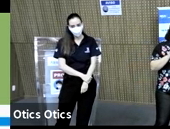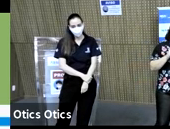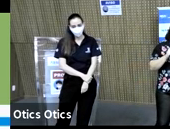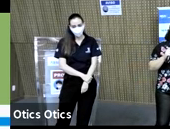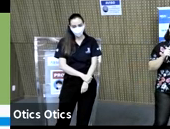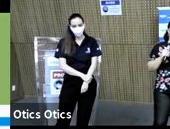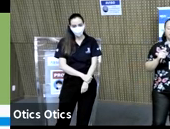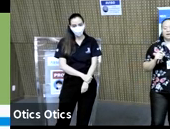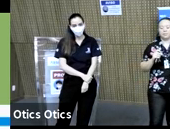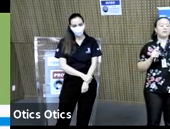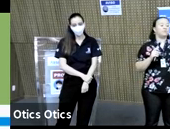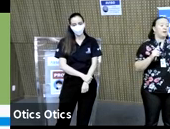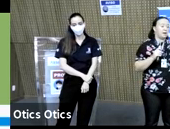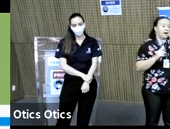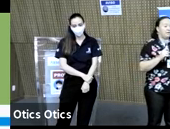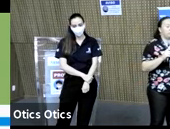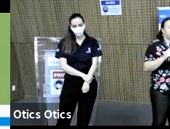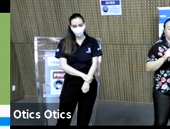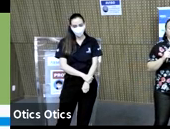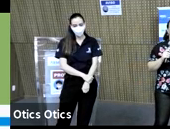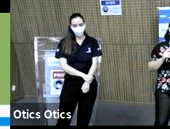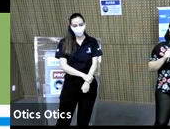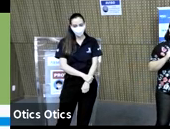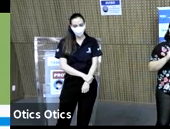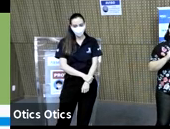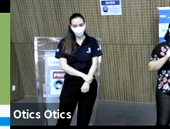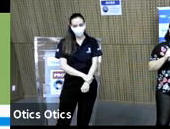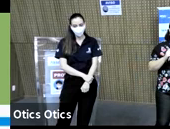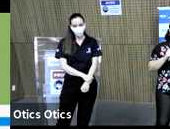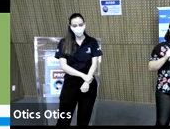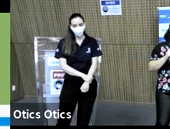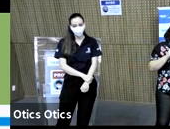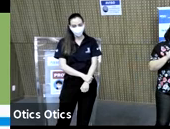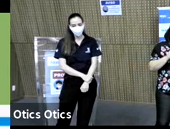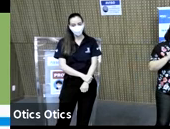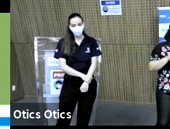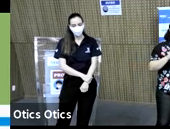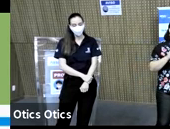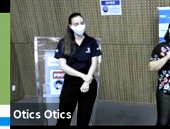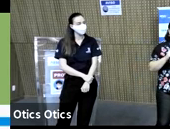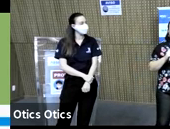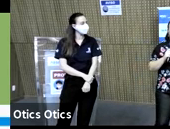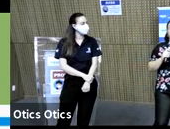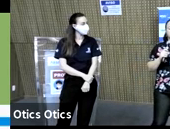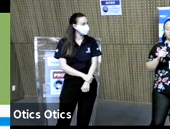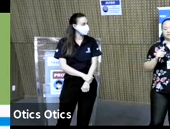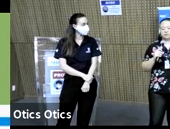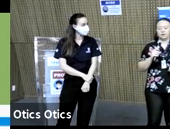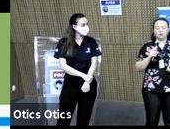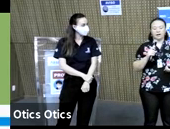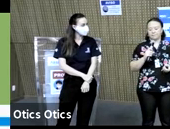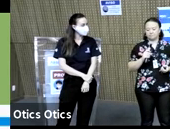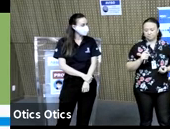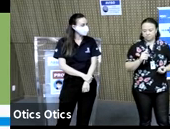desses nossos indicadores, né, para eles verem a evolução e quais são os indicadores que eles não estão digitando, que eles